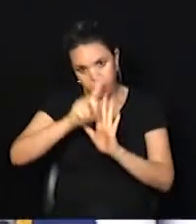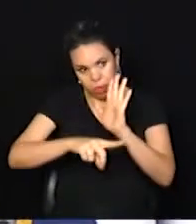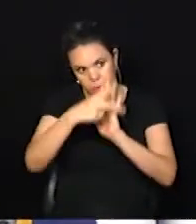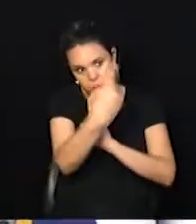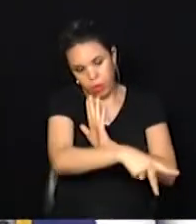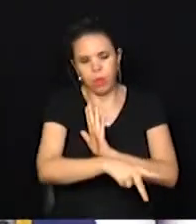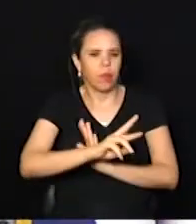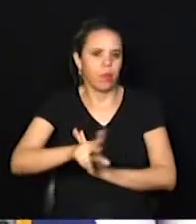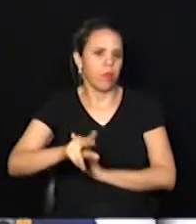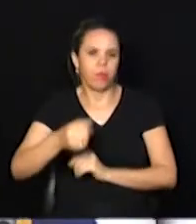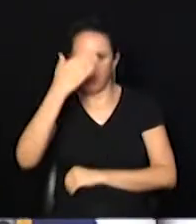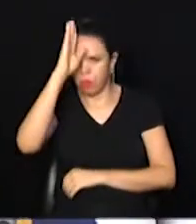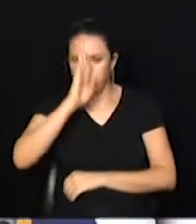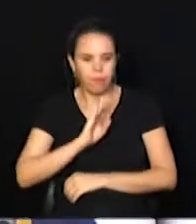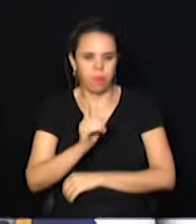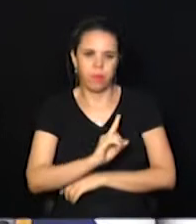e não era dado de graça.